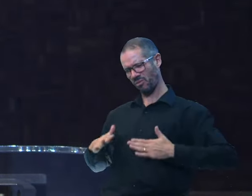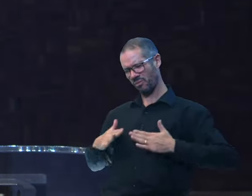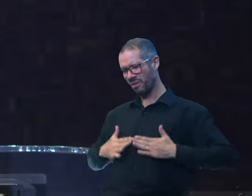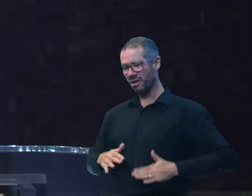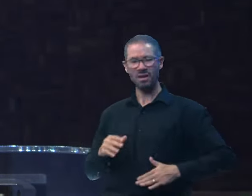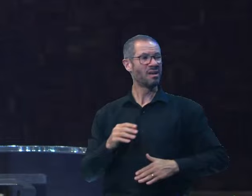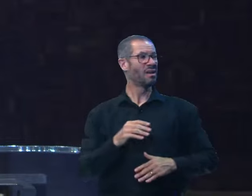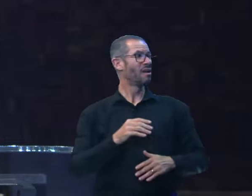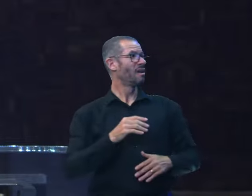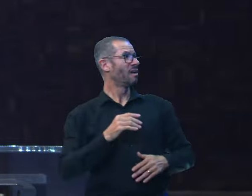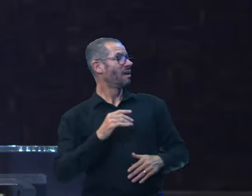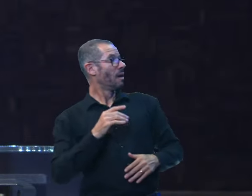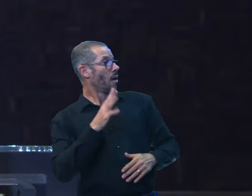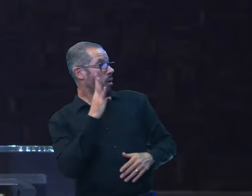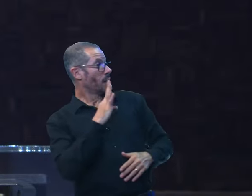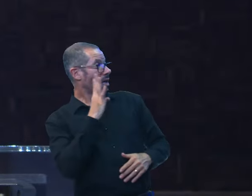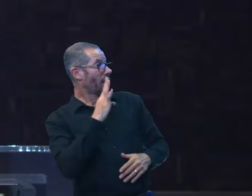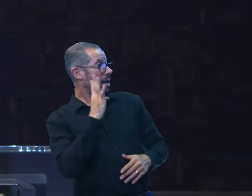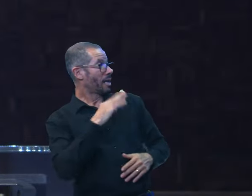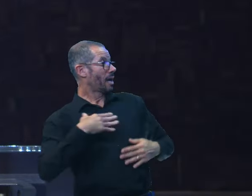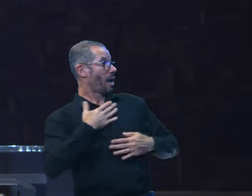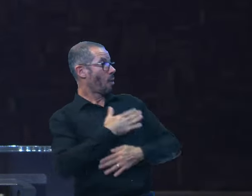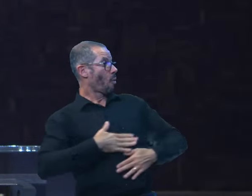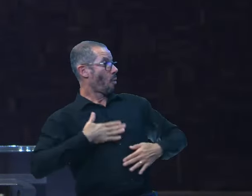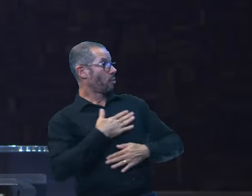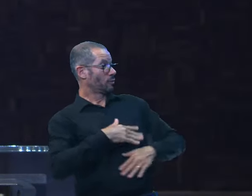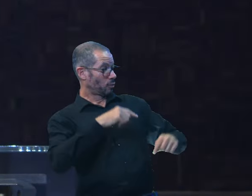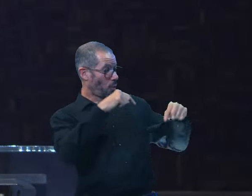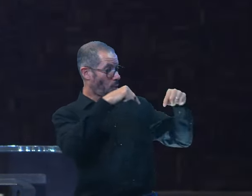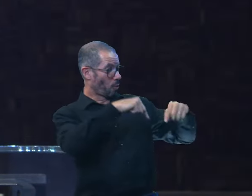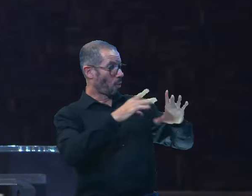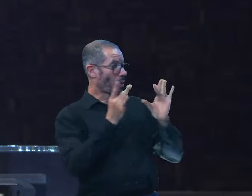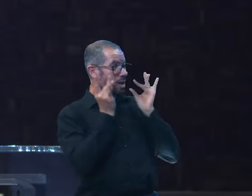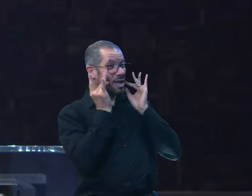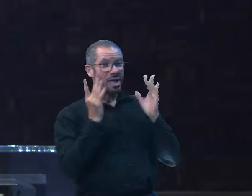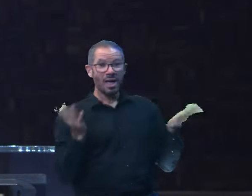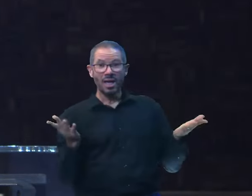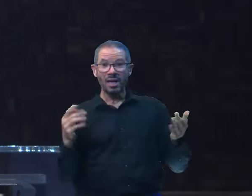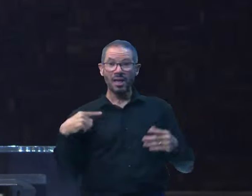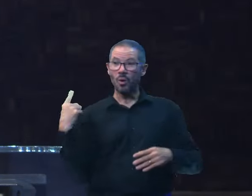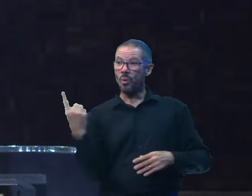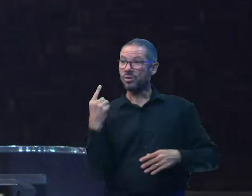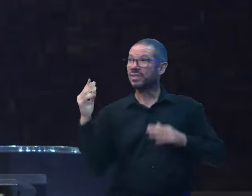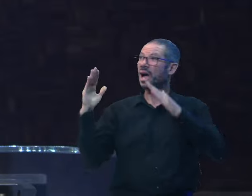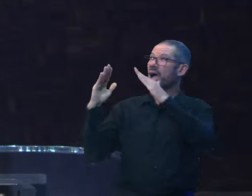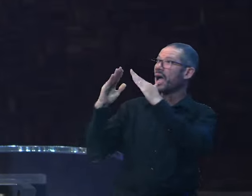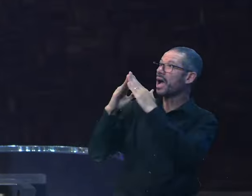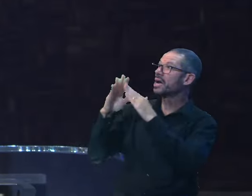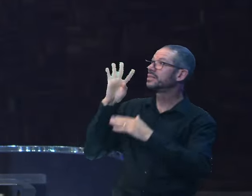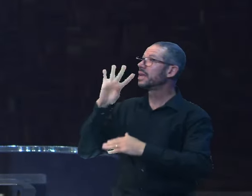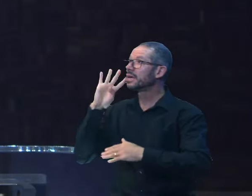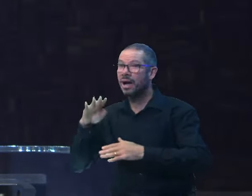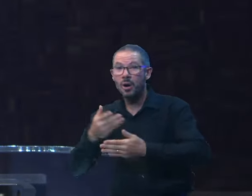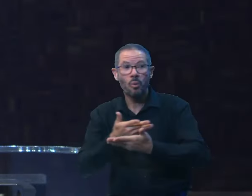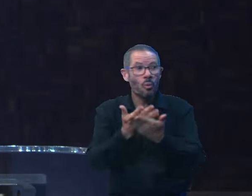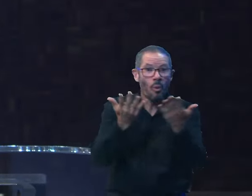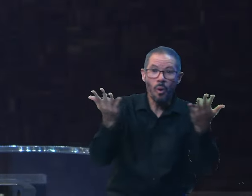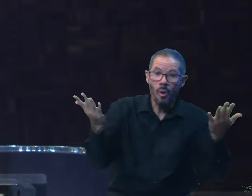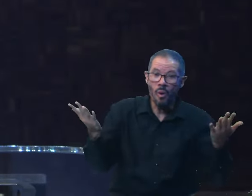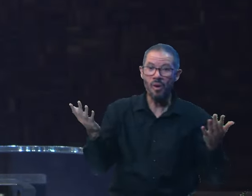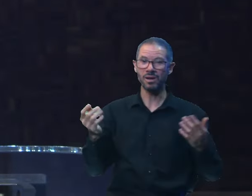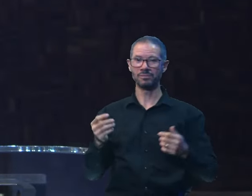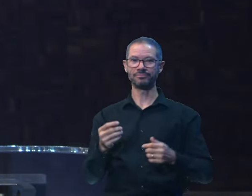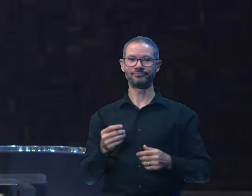Ele, mas eu amo, olha que legal que está aqui, olha que gostoso que está aqui. A nossa casa, olha que isso aqui, que legal. Eu